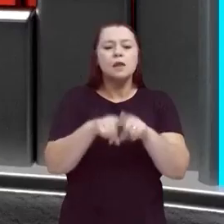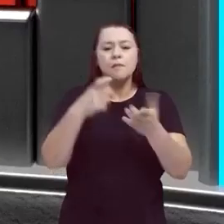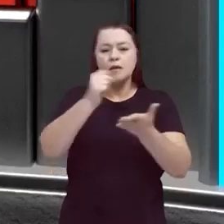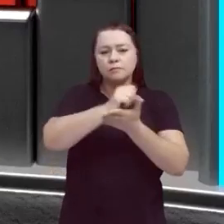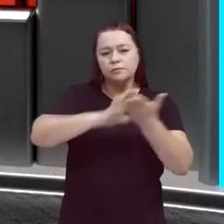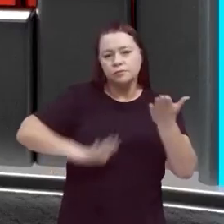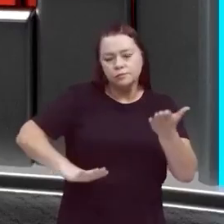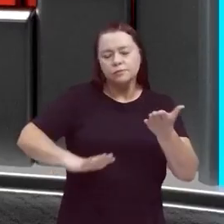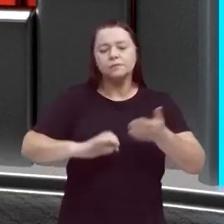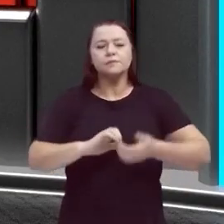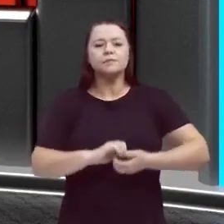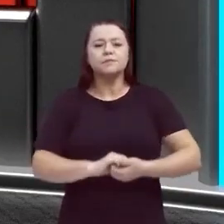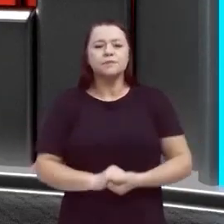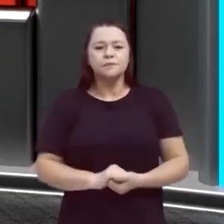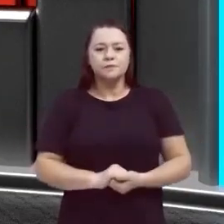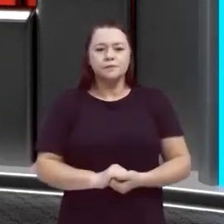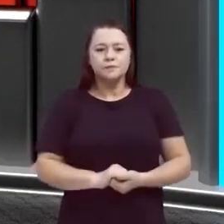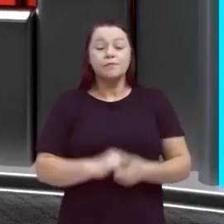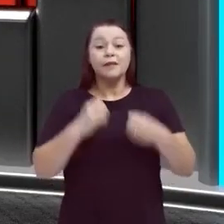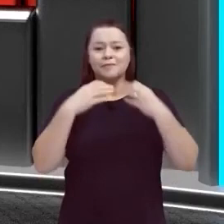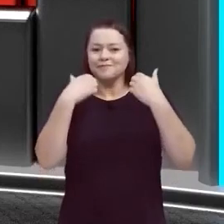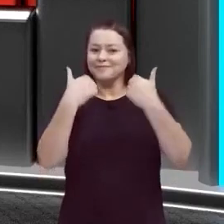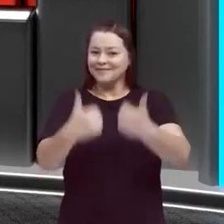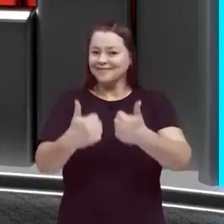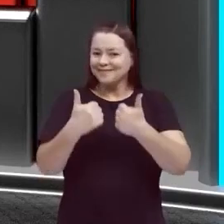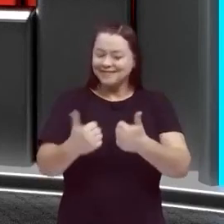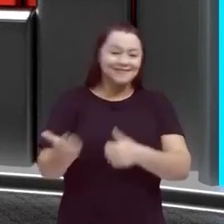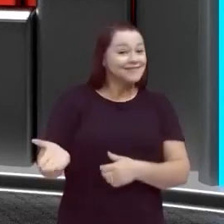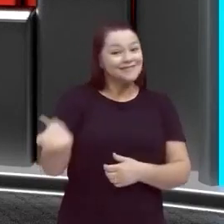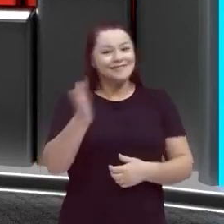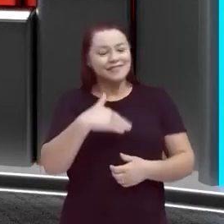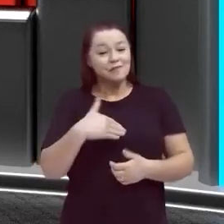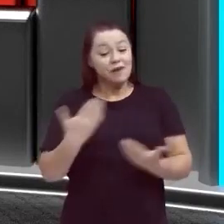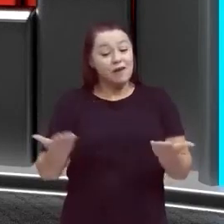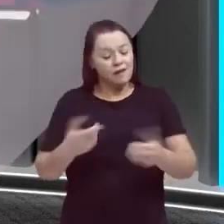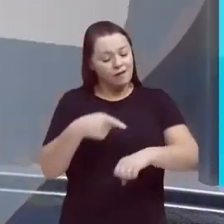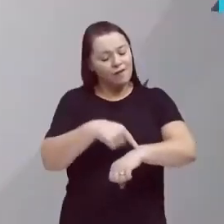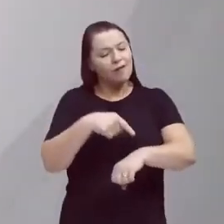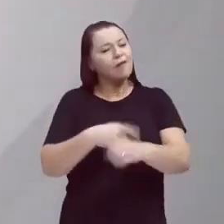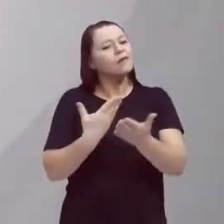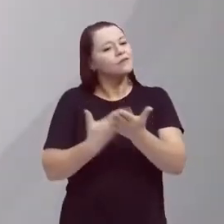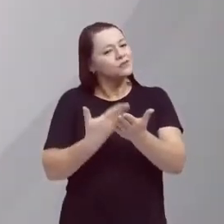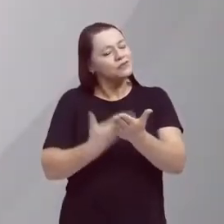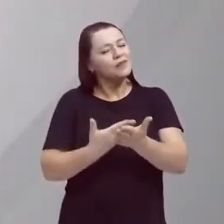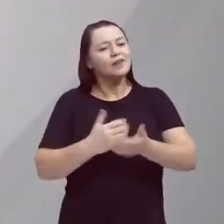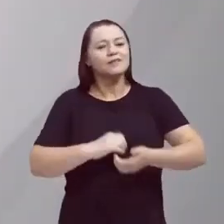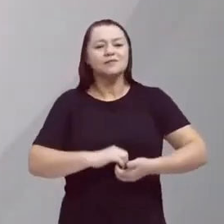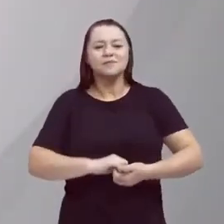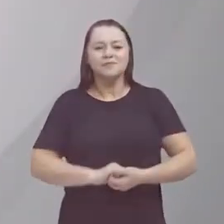problemas. Muito bem, então vamos lá que agora é hora de estudar.